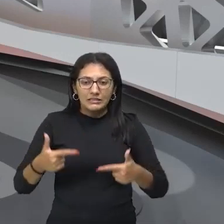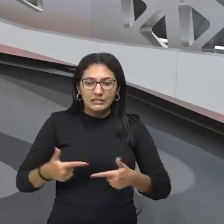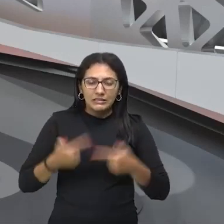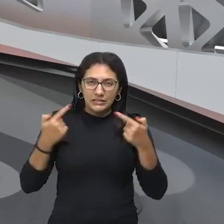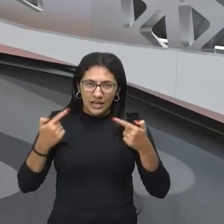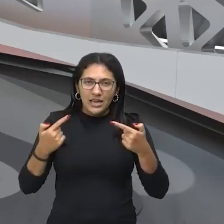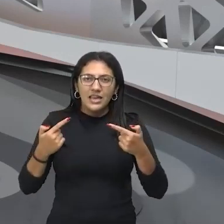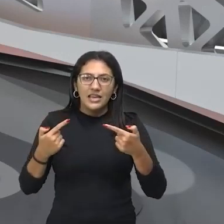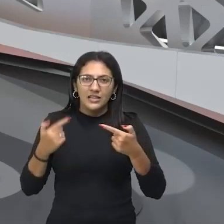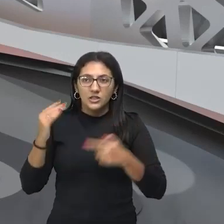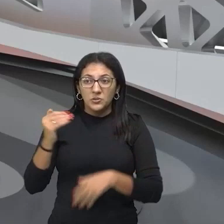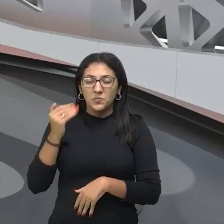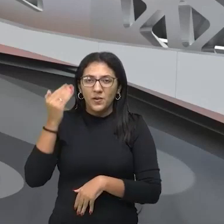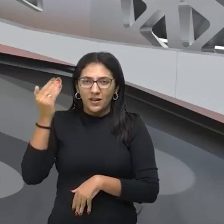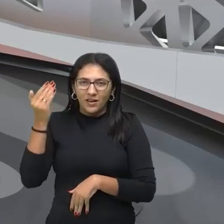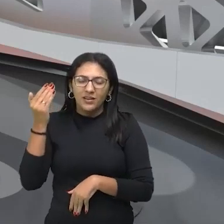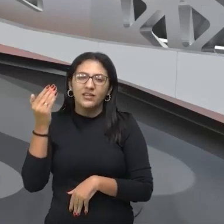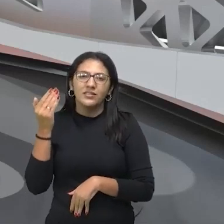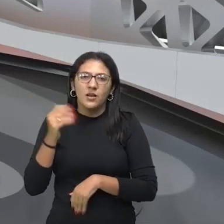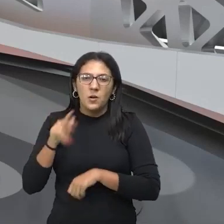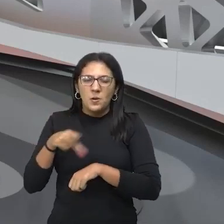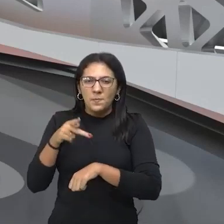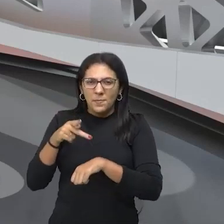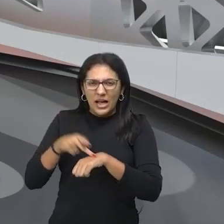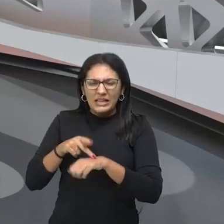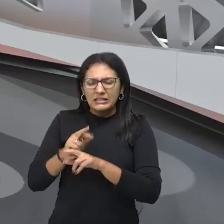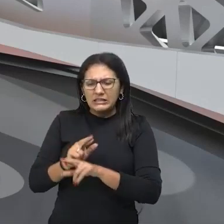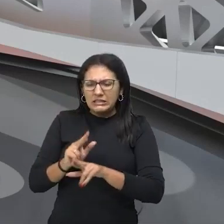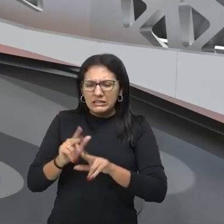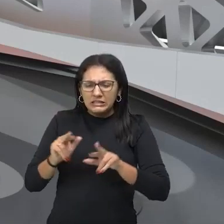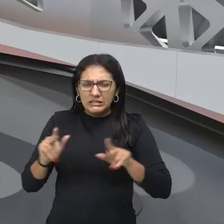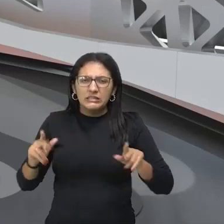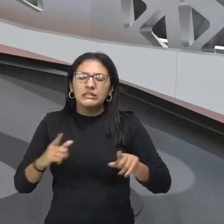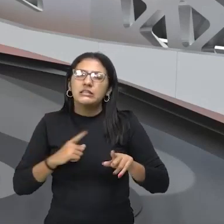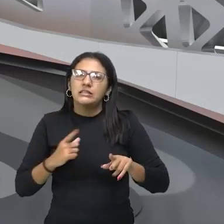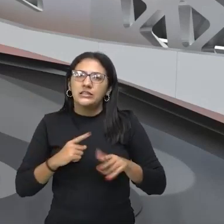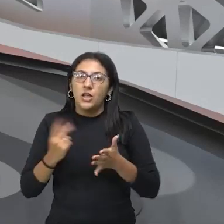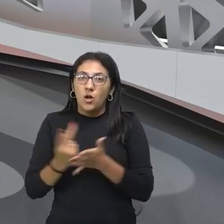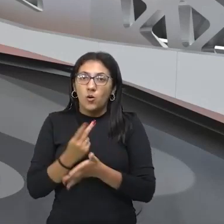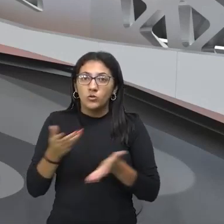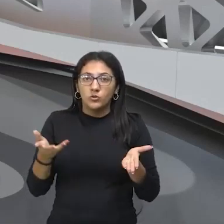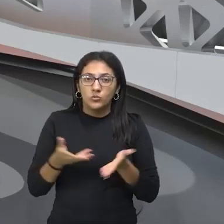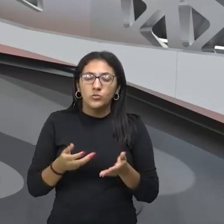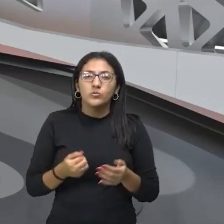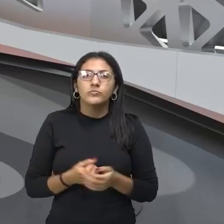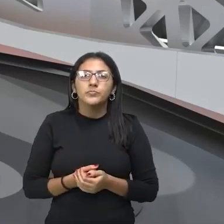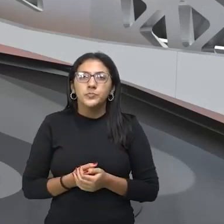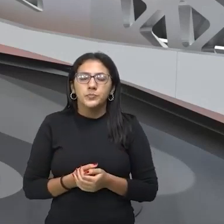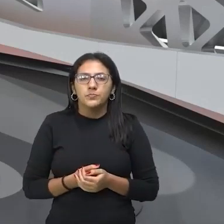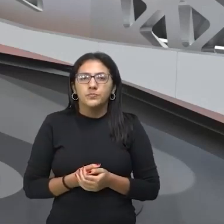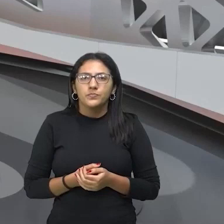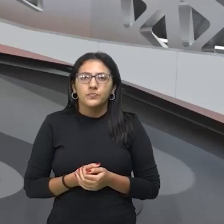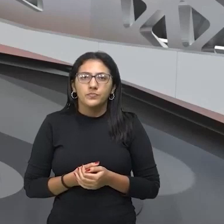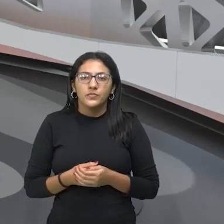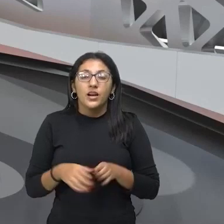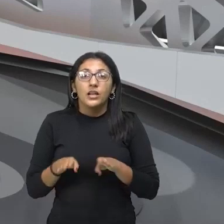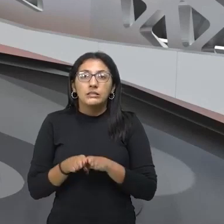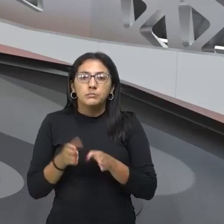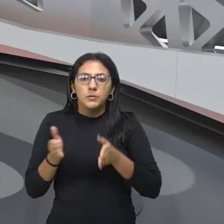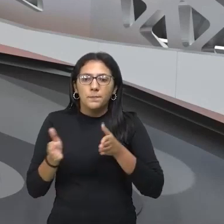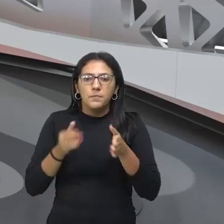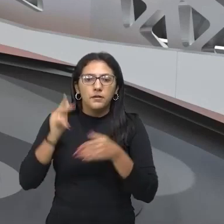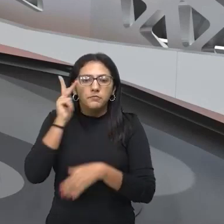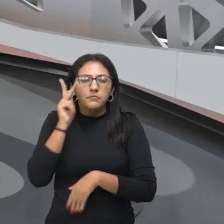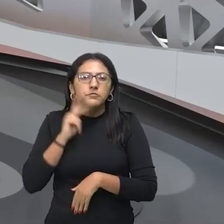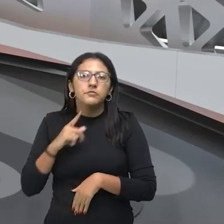principalmente no Oriente Médio e na Ásia, Estamos aí com vários conflitos internacionais acontecendo e nós temos um